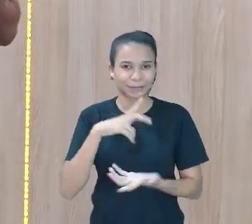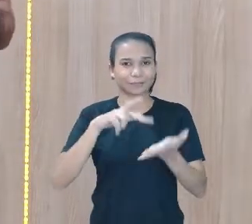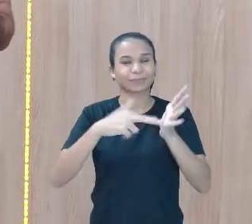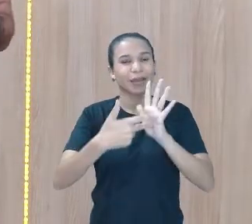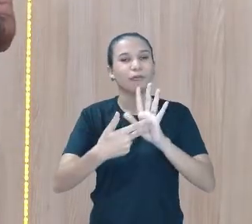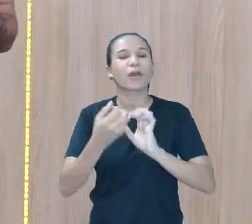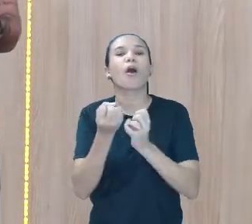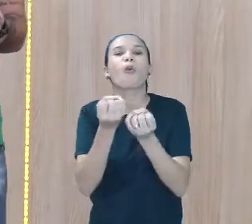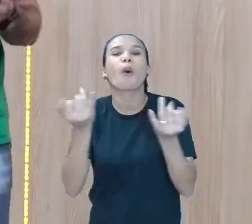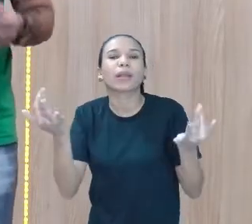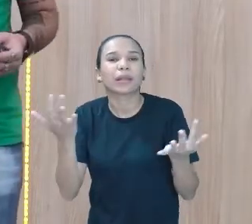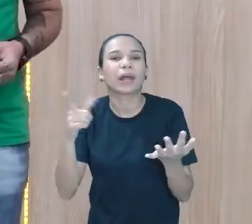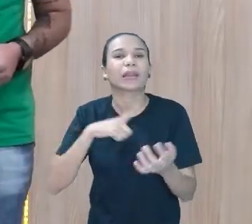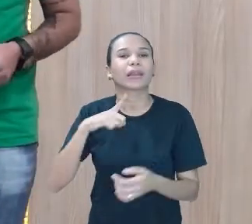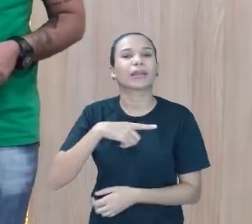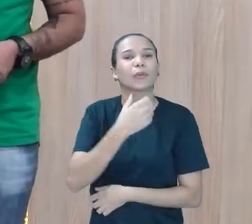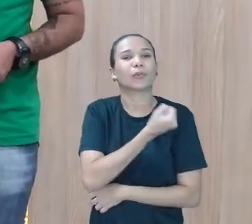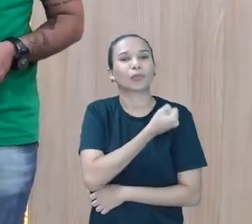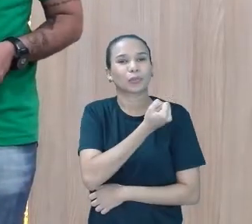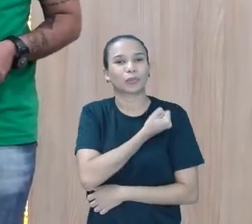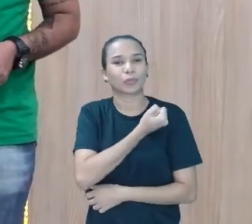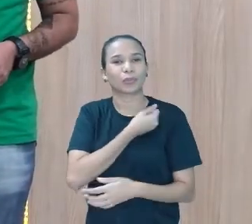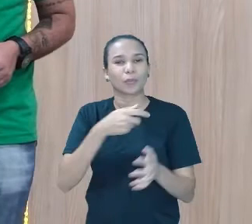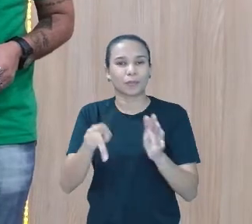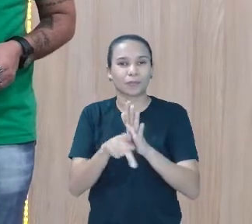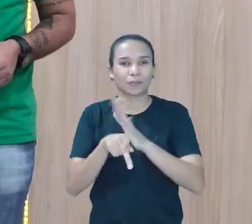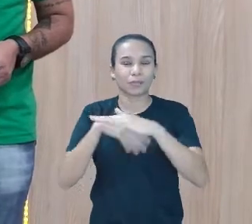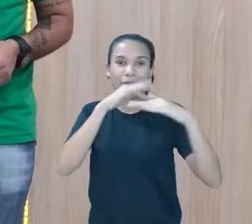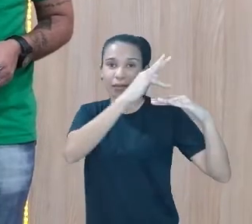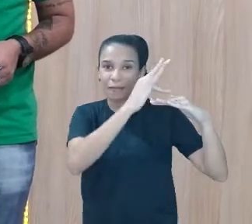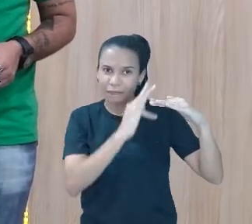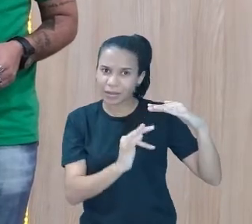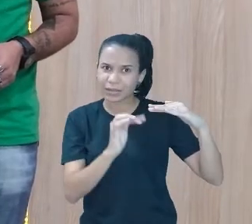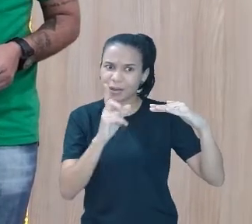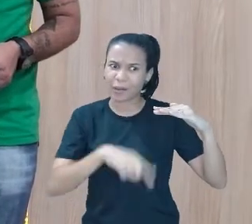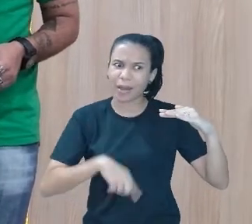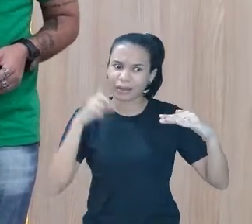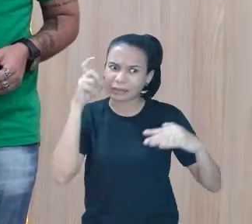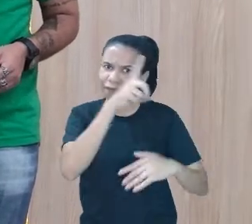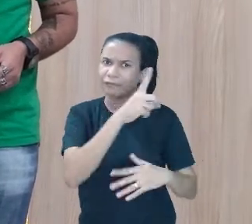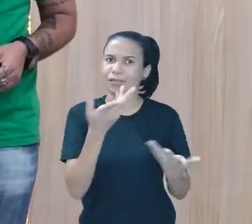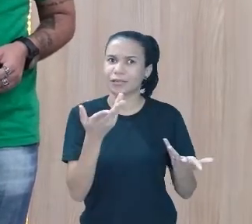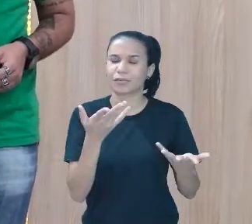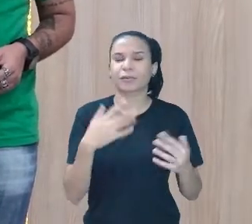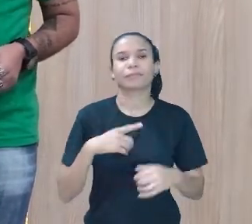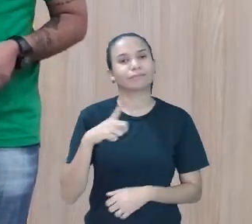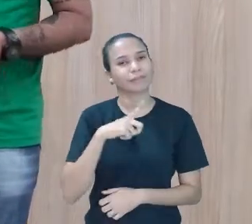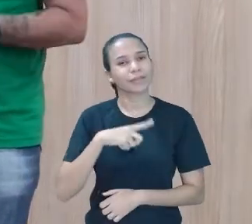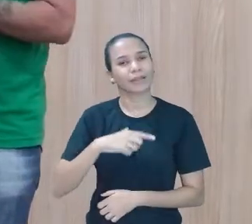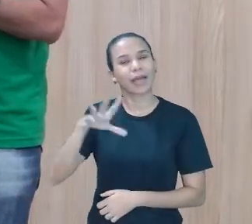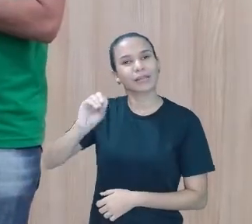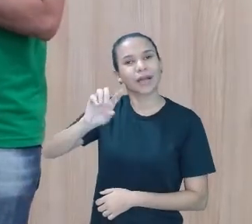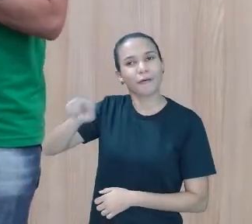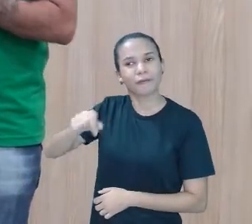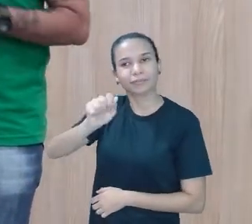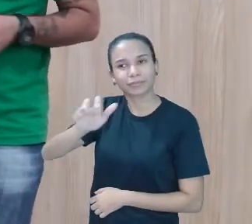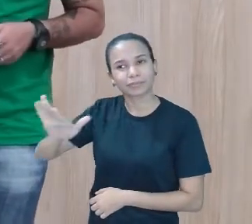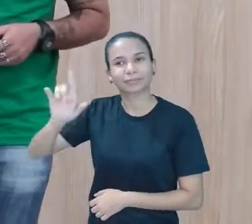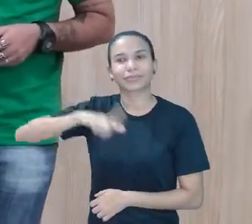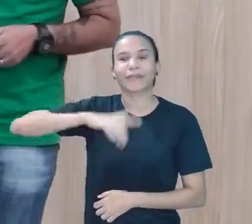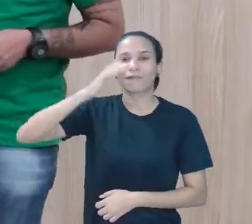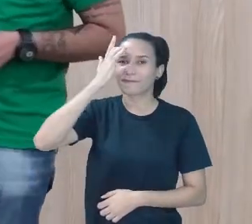seja, quantificar aquele número em forma de fração dá mais trabalho. Então, o número na forma decimal, a gente tem